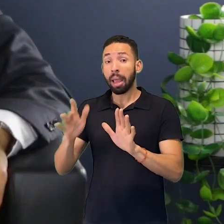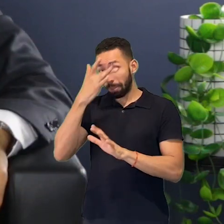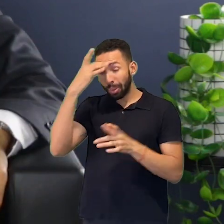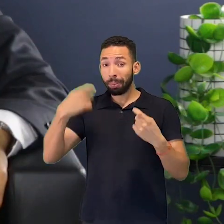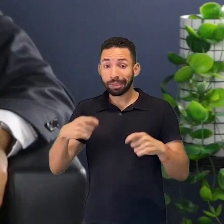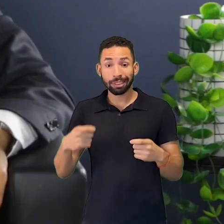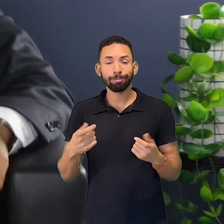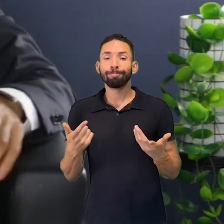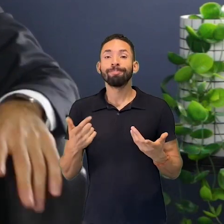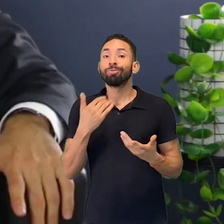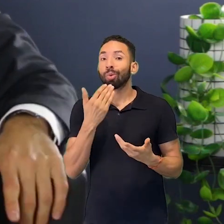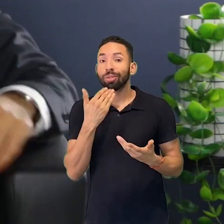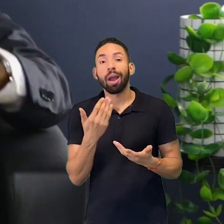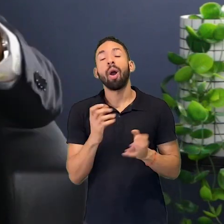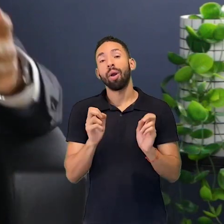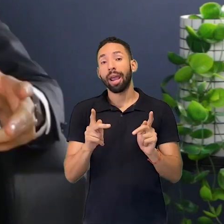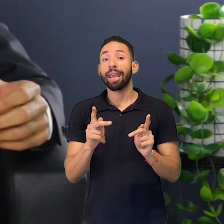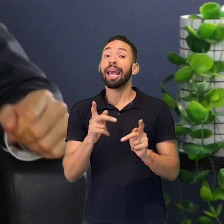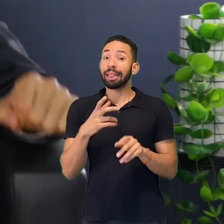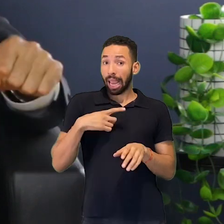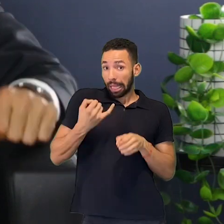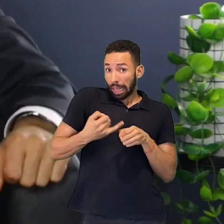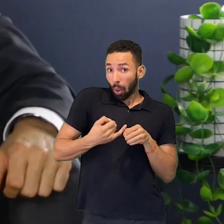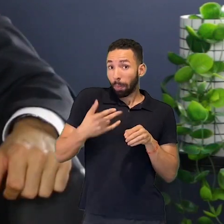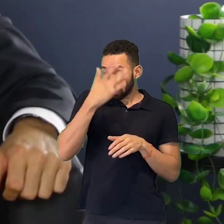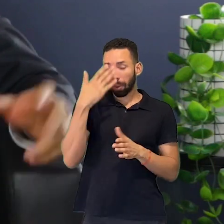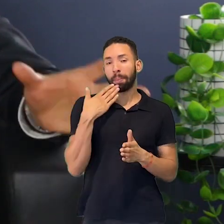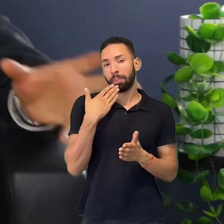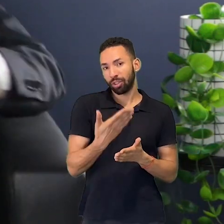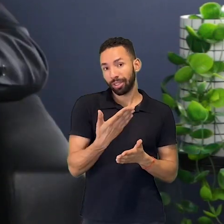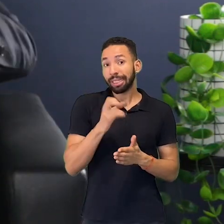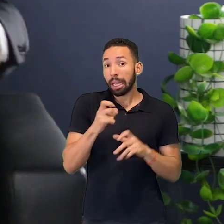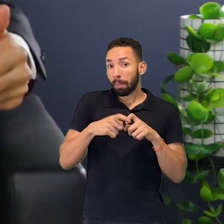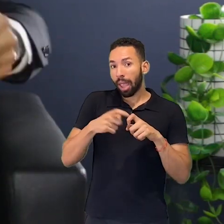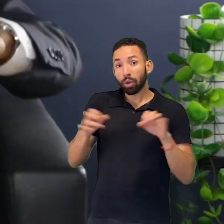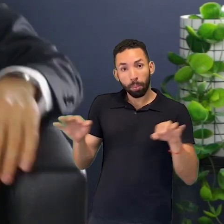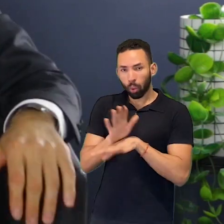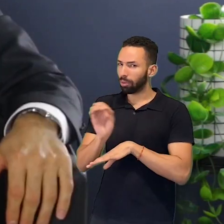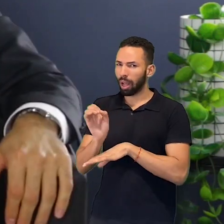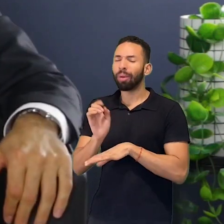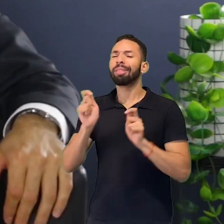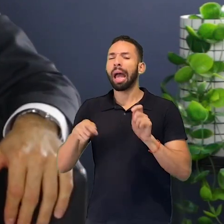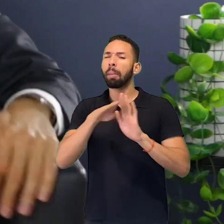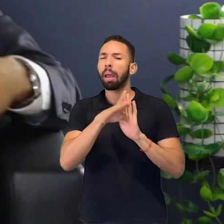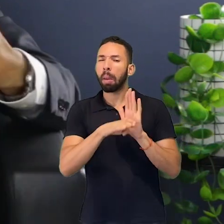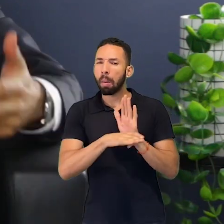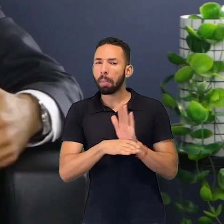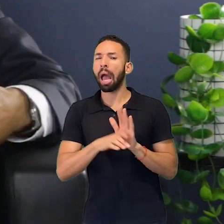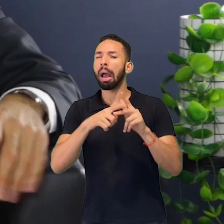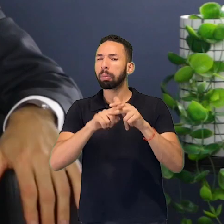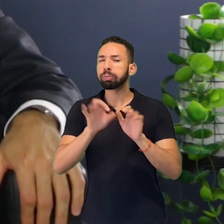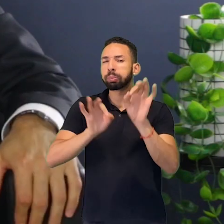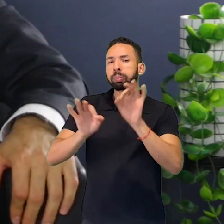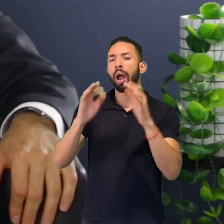e ela não tem condições, então ela vai solicitar para a Secretaria Municipal dela, caso o médico dela já não tenha feito. Vai abrir um procedimento para